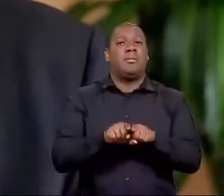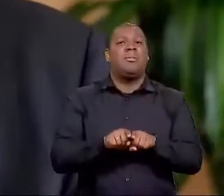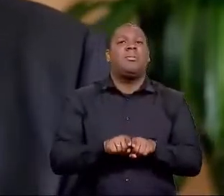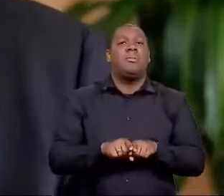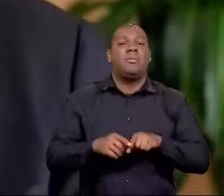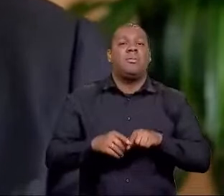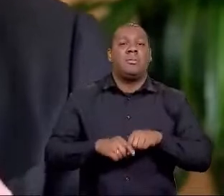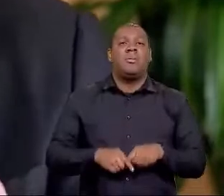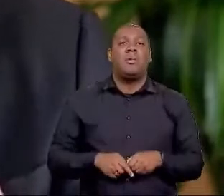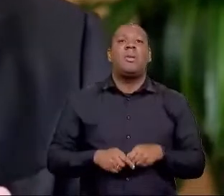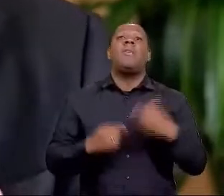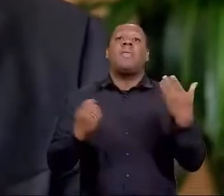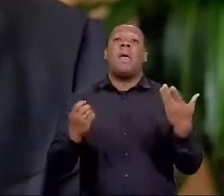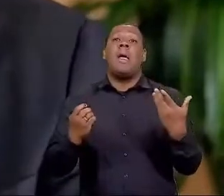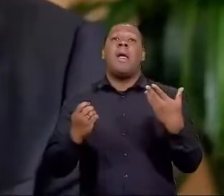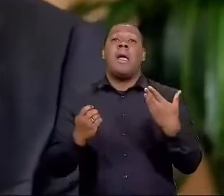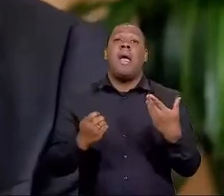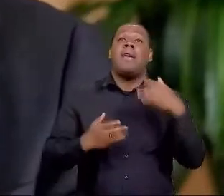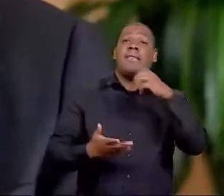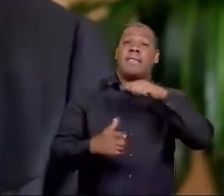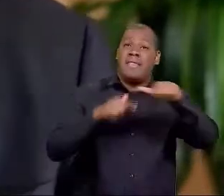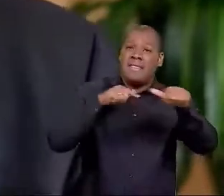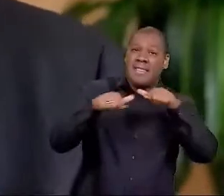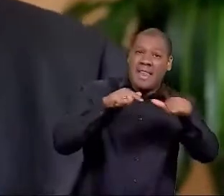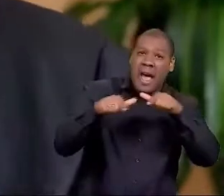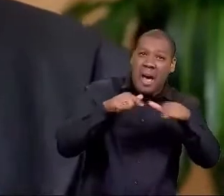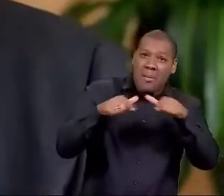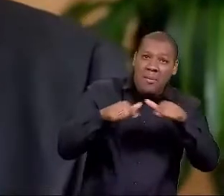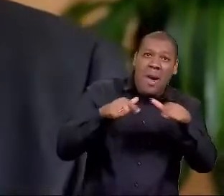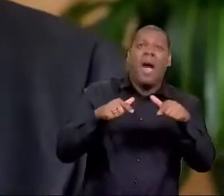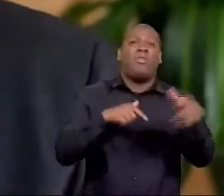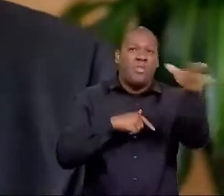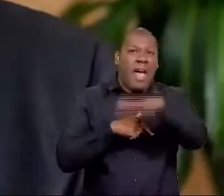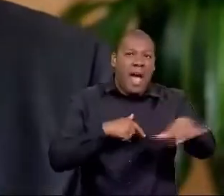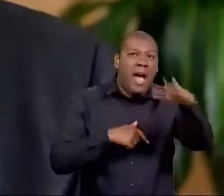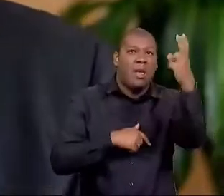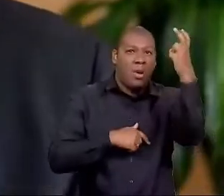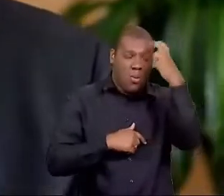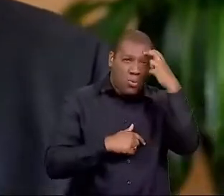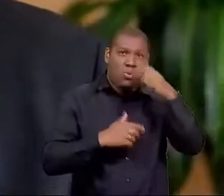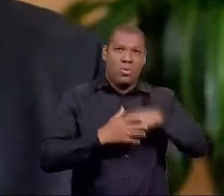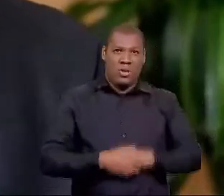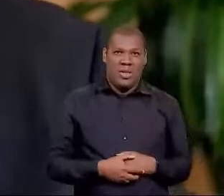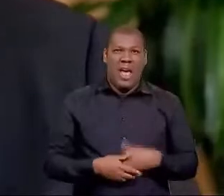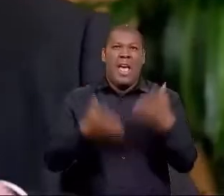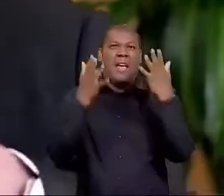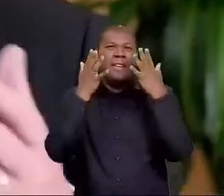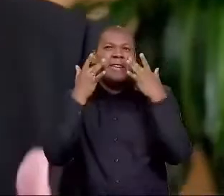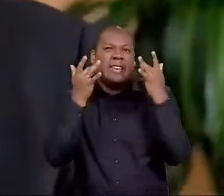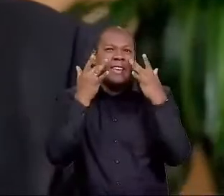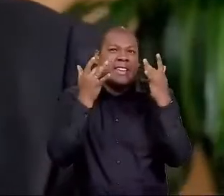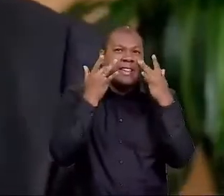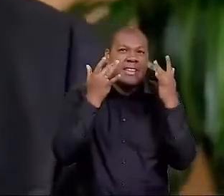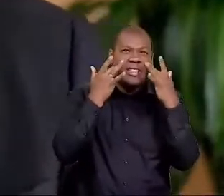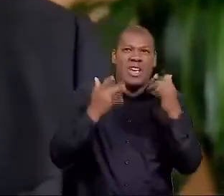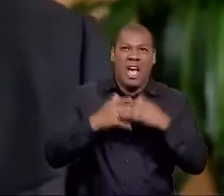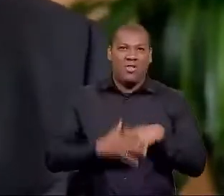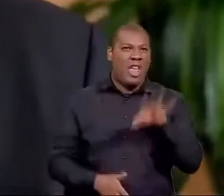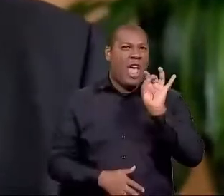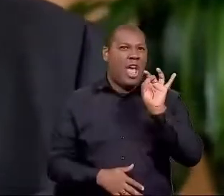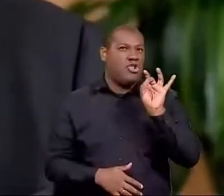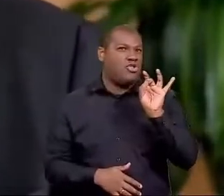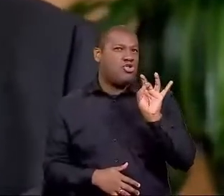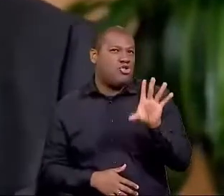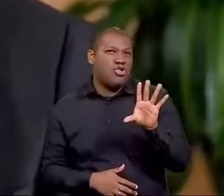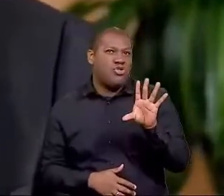Quantos salários gera a cultura? Qualquer peça de teatro, não é só o artista que está lá Sim, sabe? São um monte de gente trabalhando.